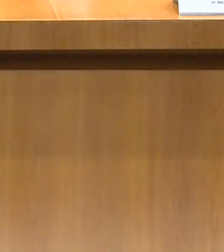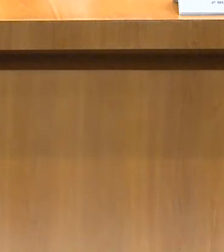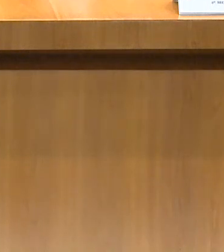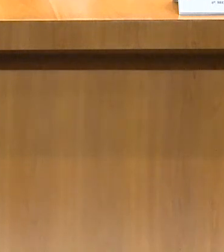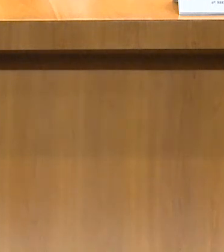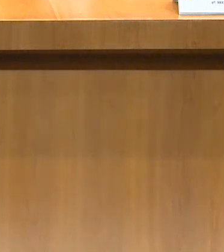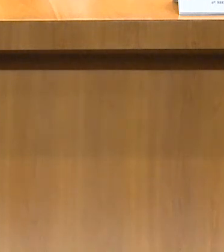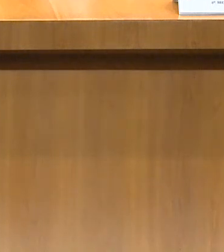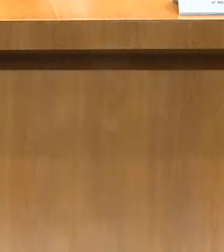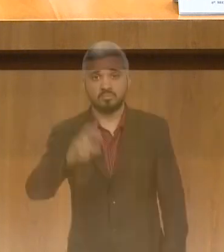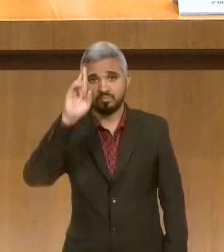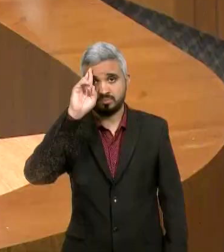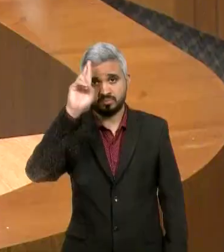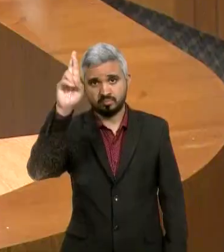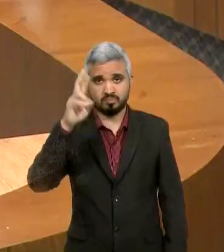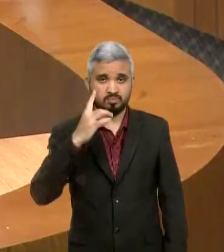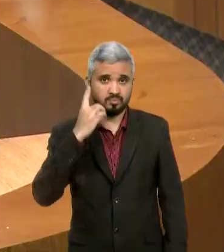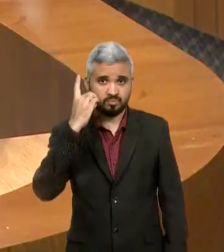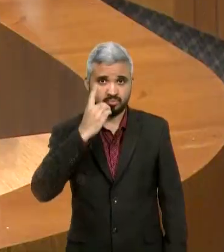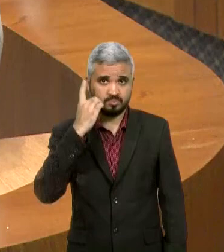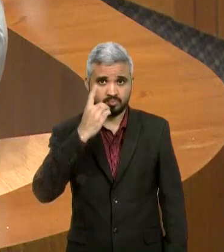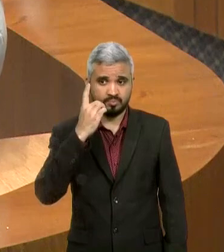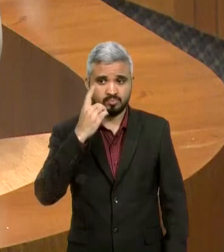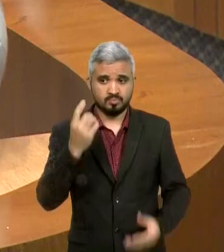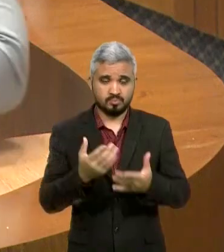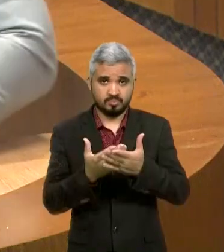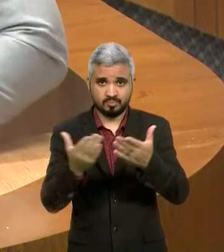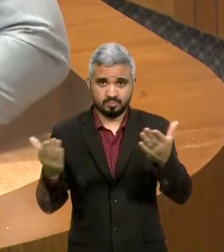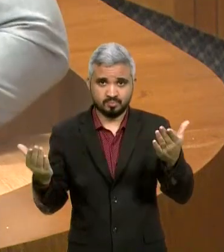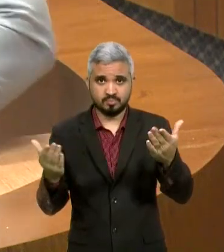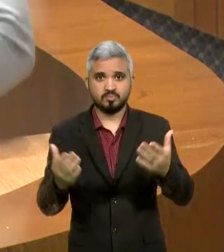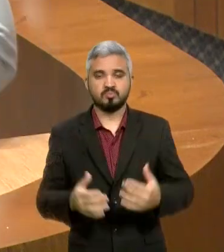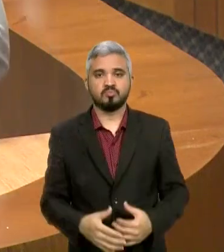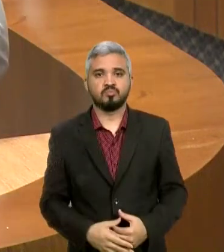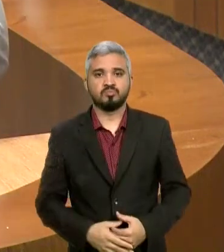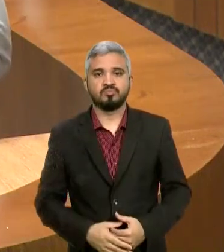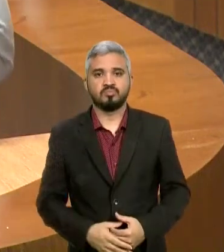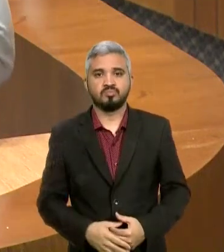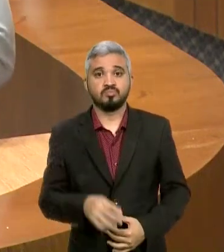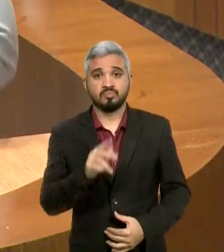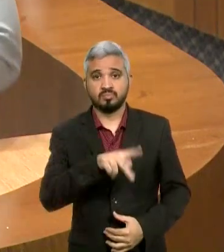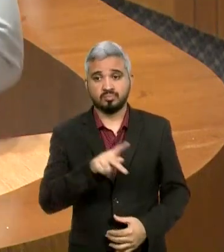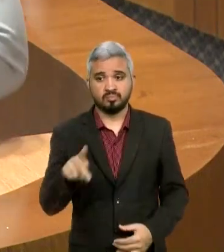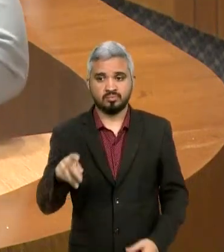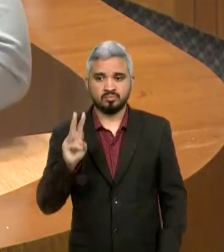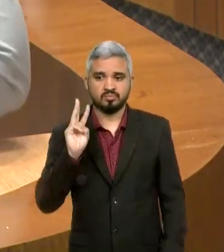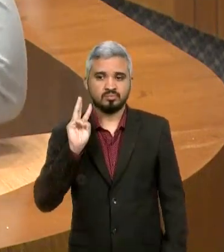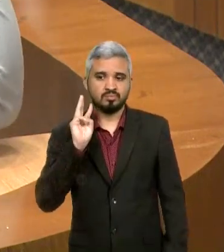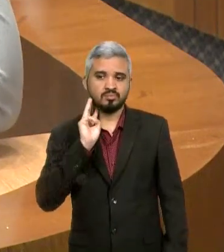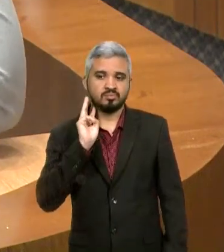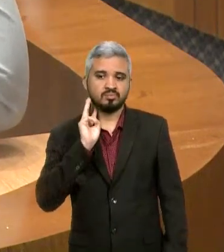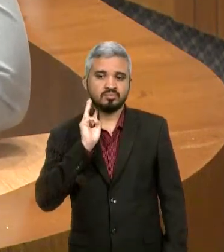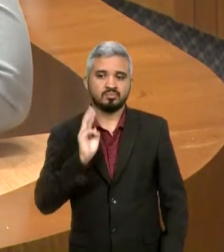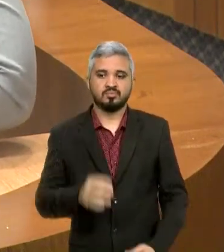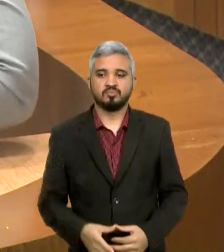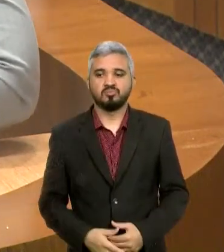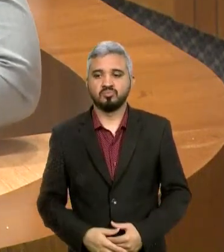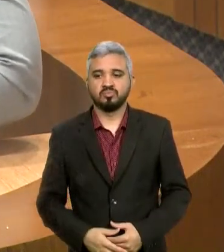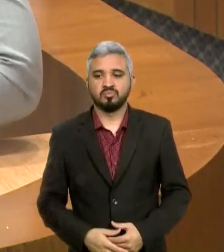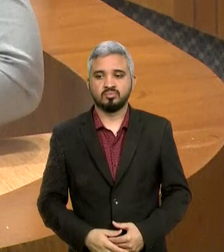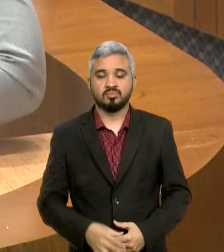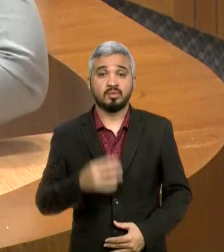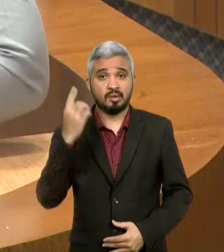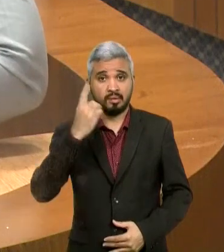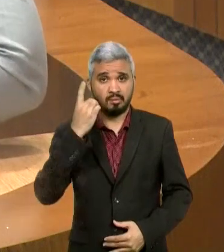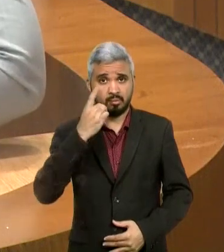Senhoras, senhores deputados, galeria, imprensa, professor Wellington, deputado, aqui, dando